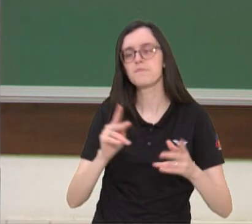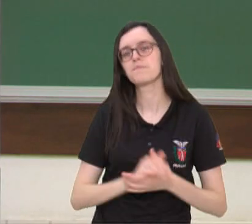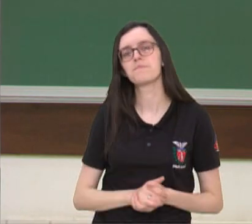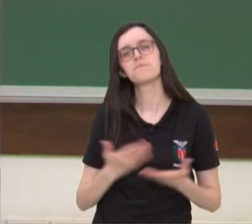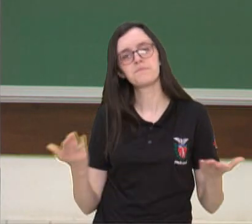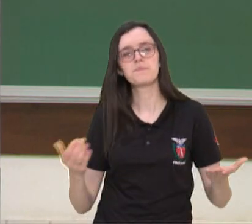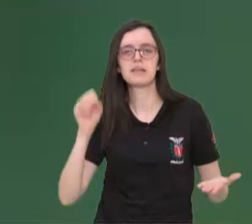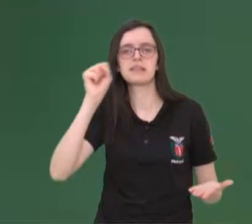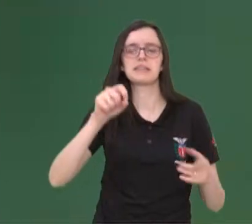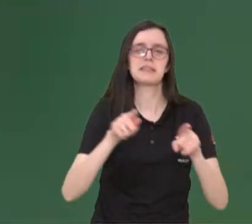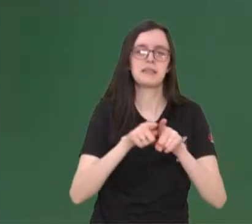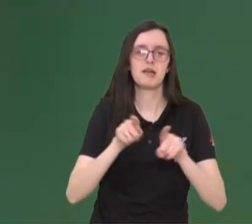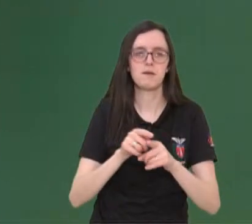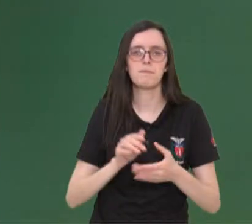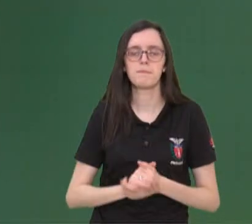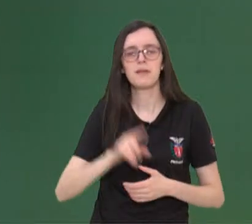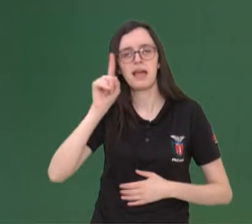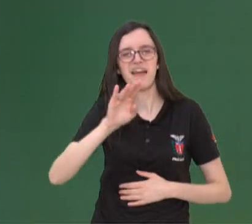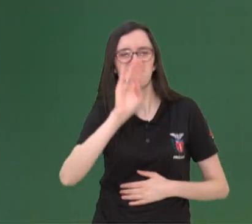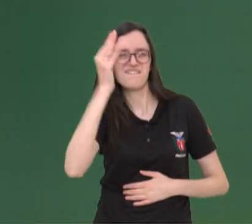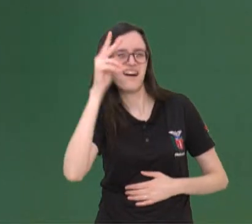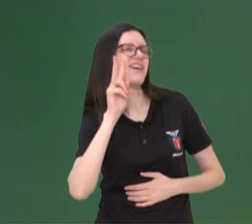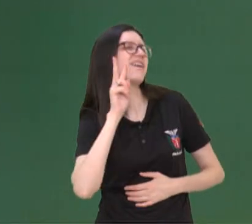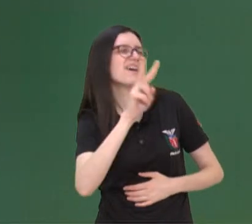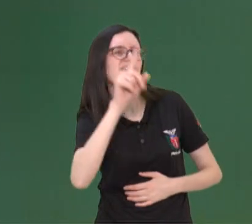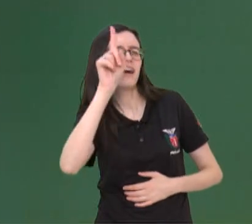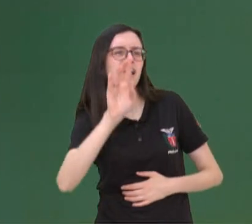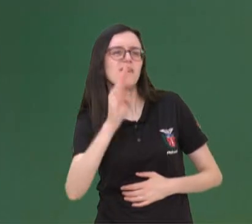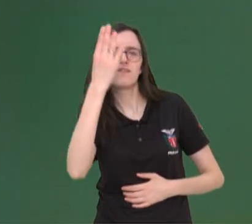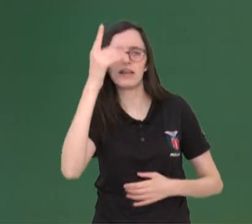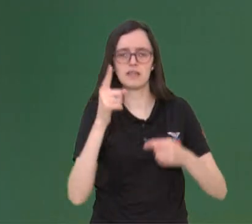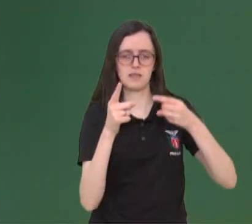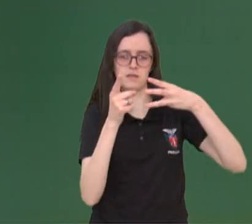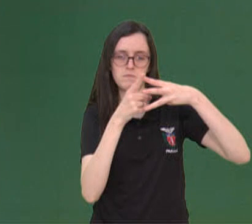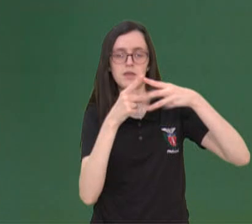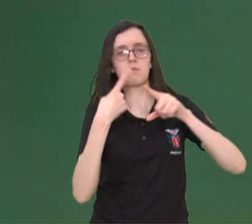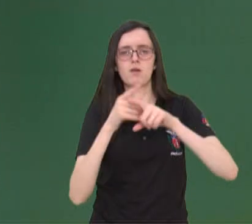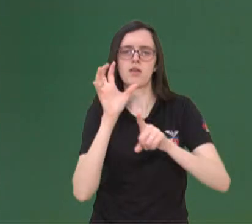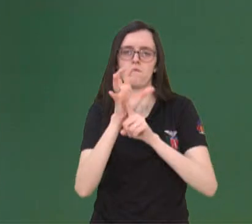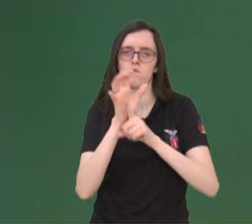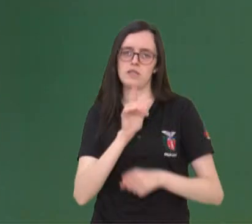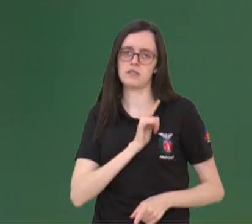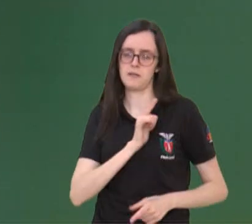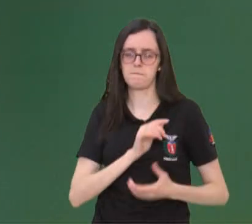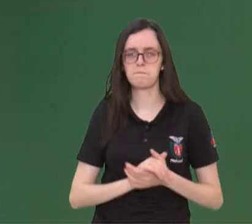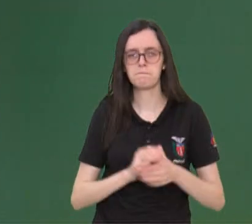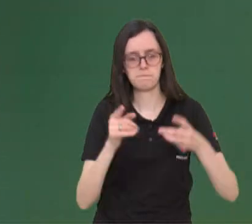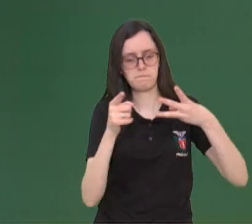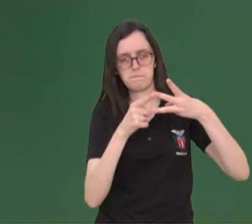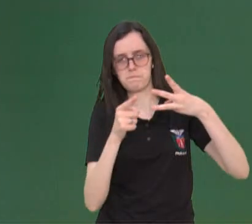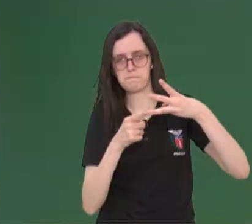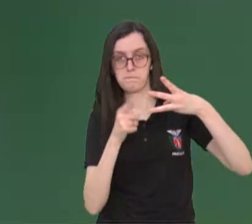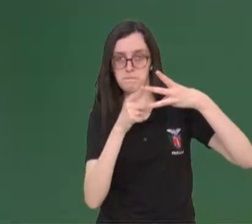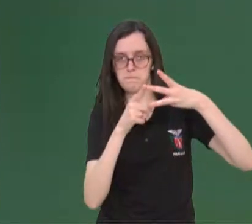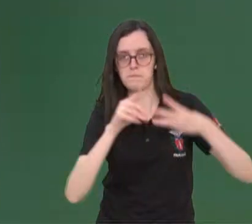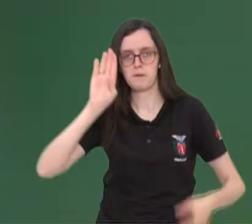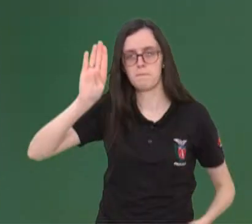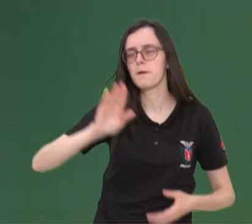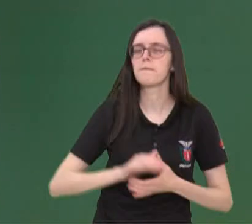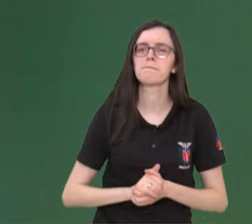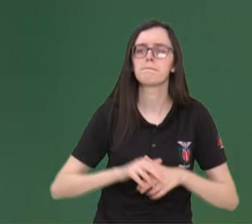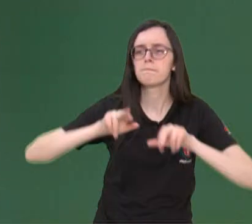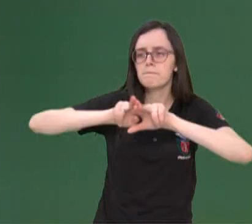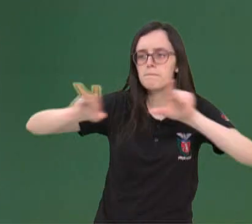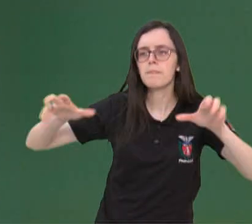E sim, ela é falsa porque eles tiveram influência. Os outros dois, letra B, diferentes